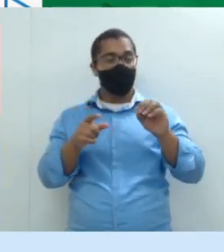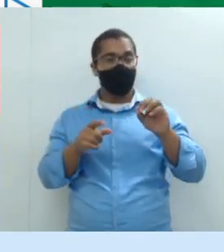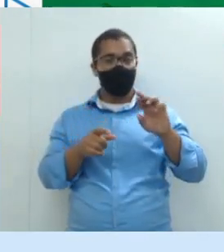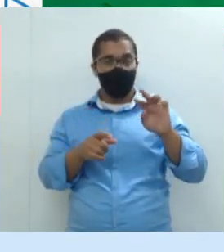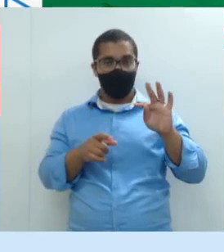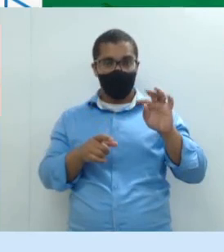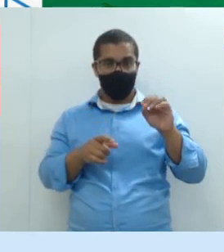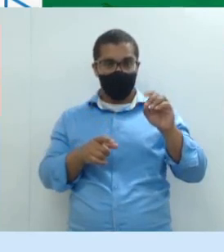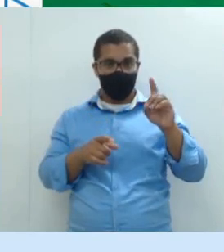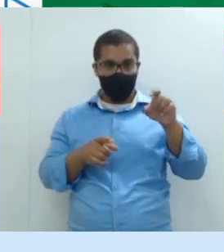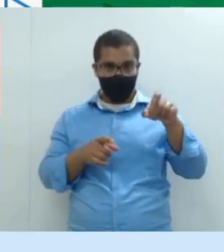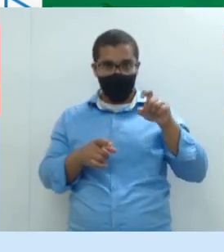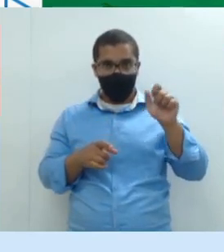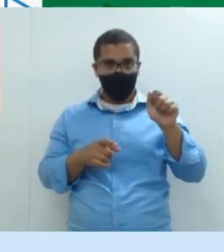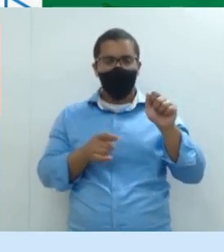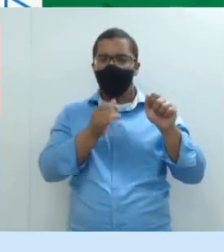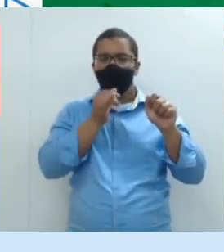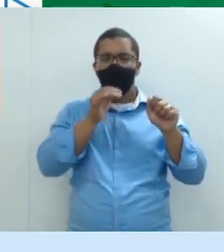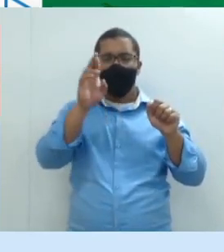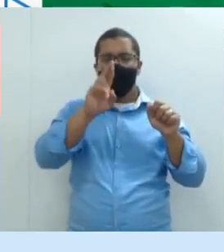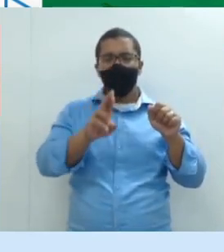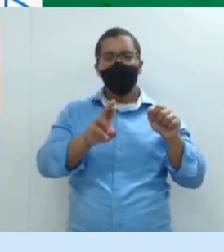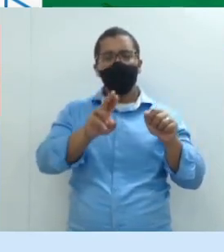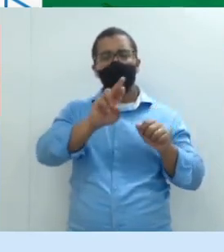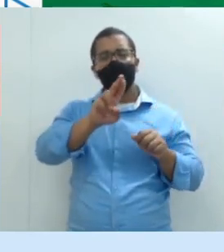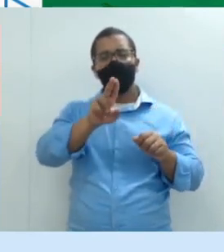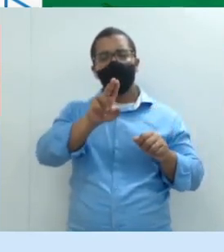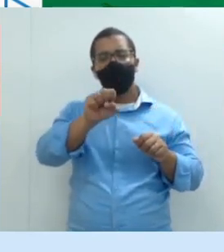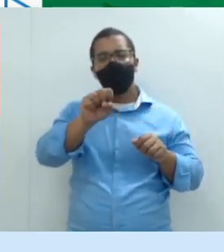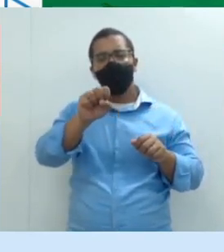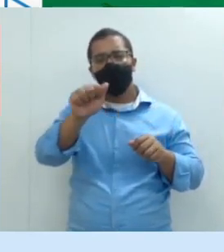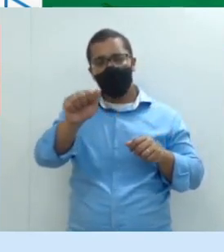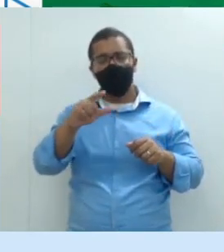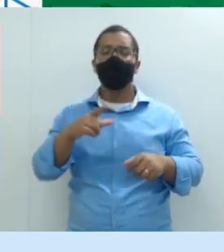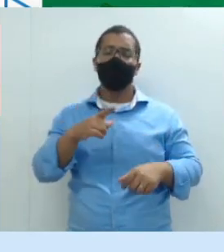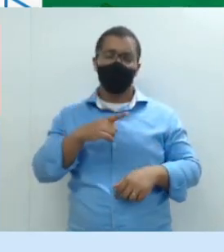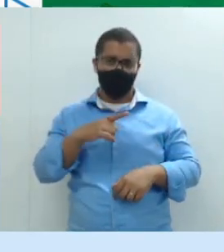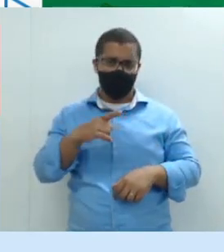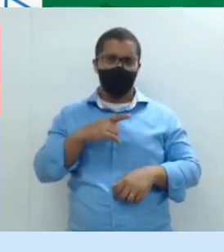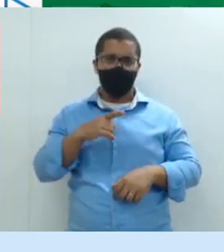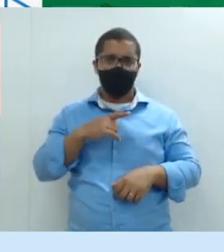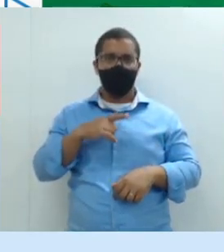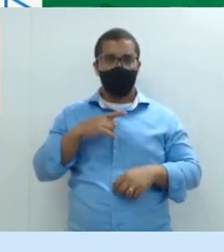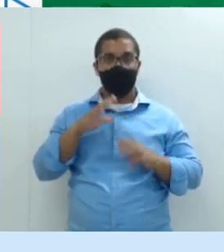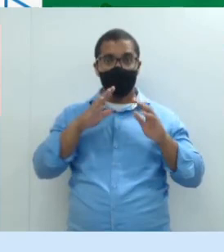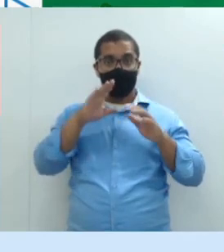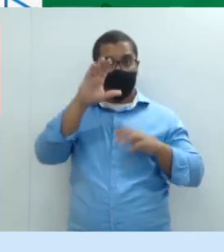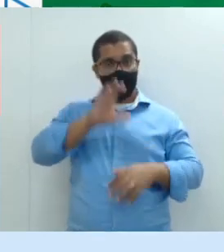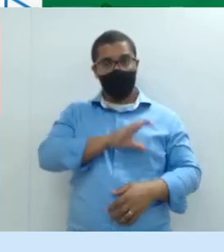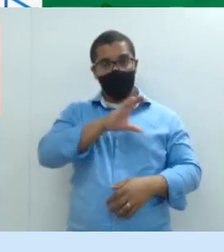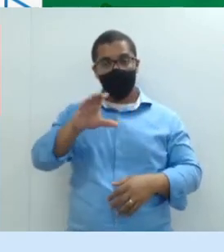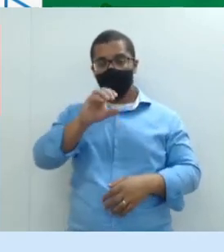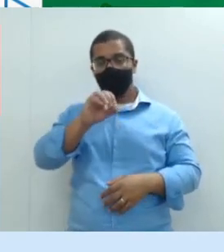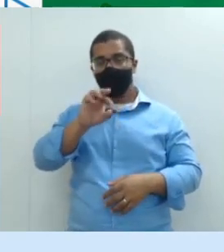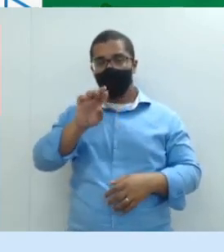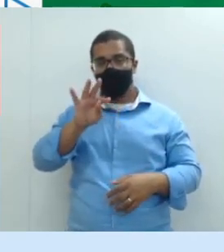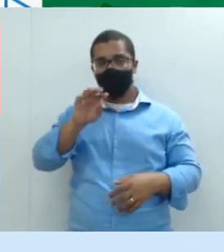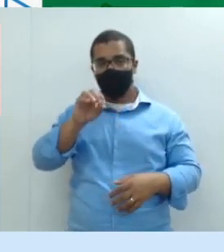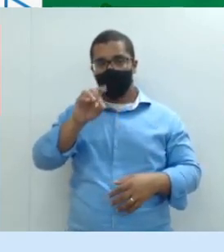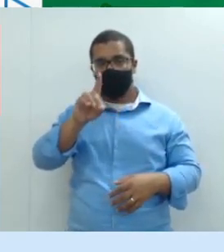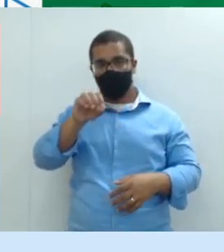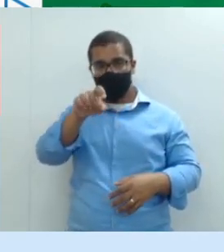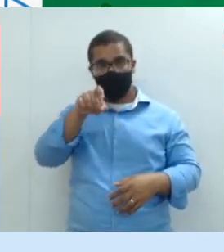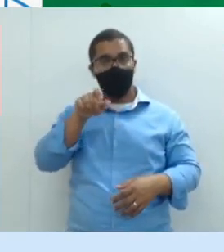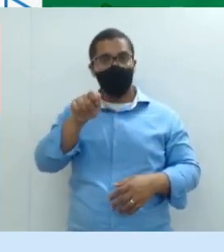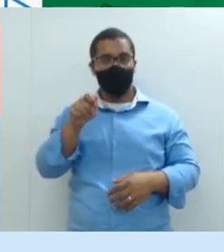europeu. Na Rússia, por exemplo, ela tem muita presença católica ortodoxa, tá bom? Bom, Mas antes ainda de falar um pouco mais sobre cisma,